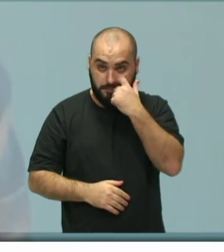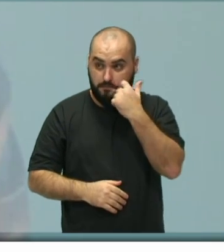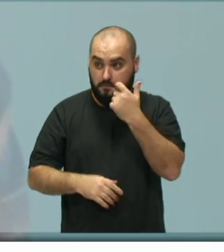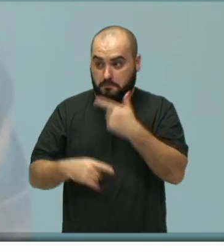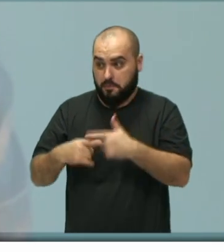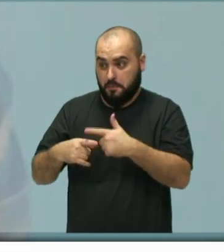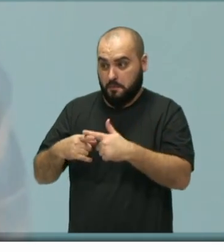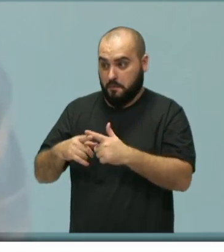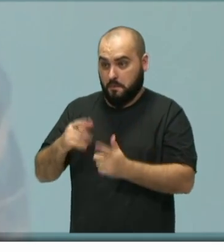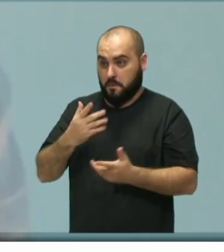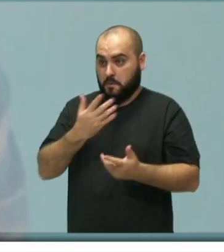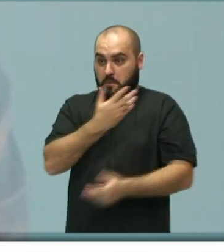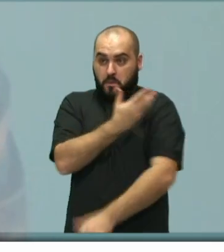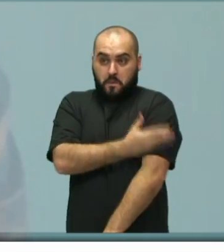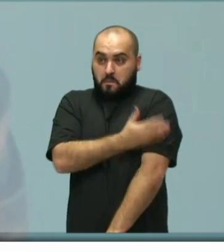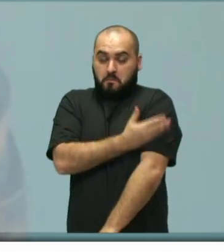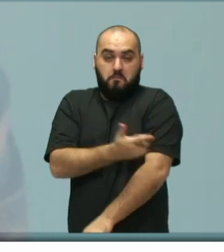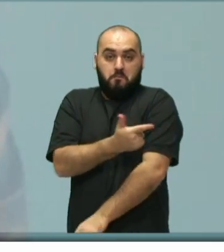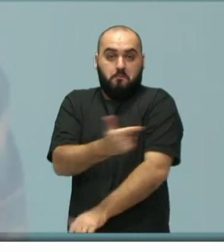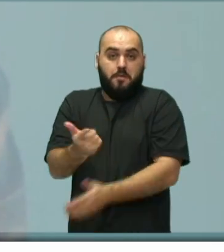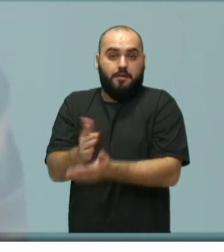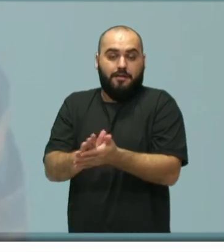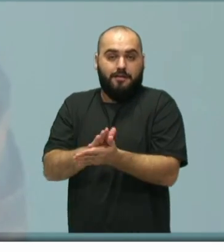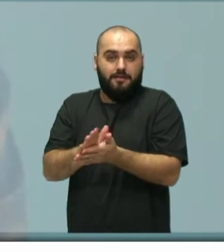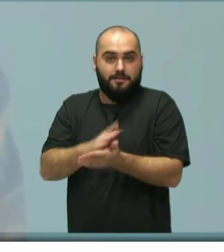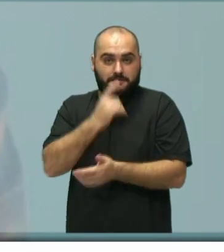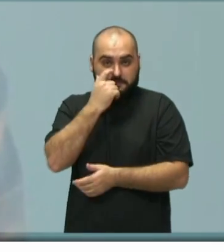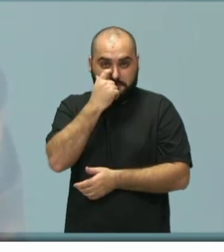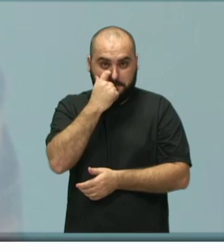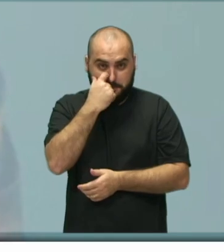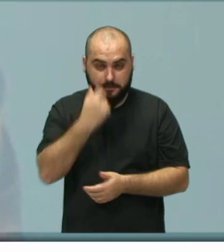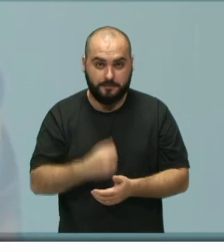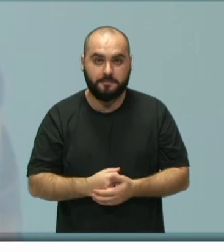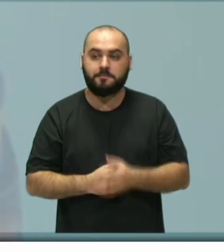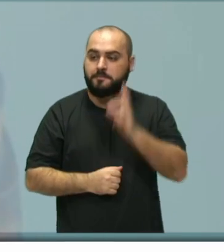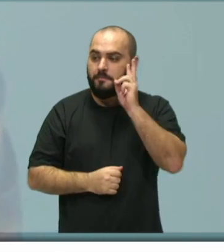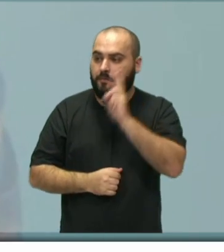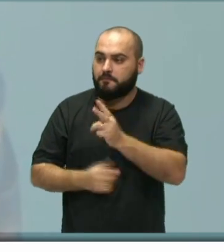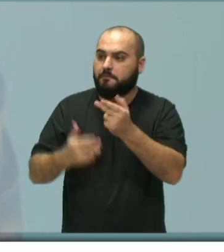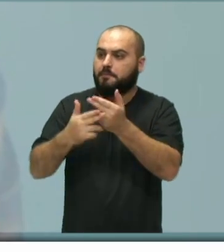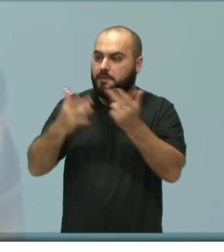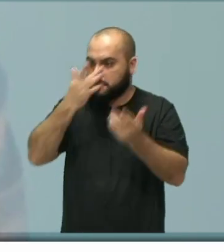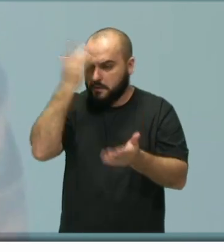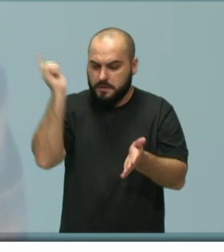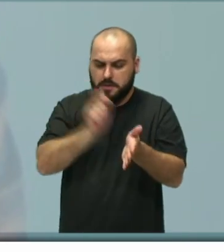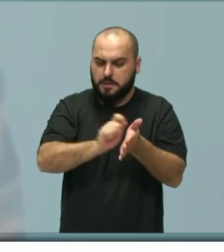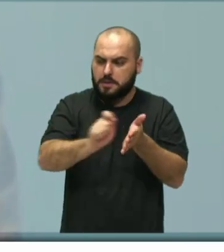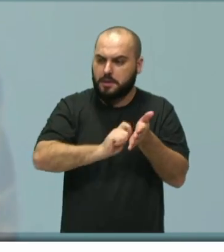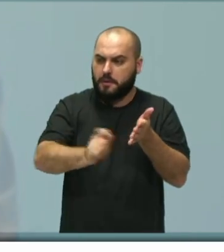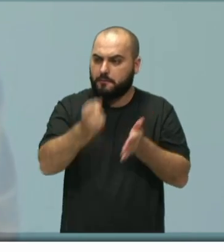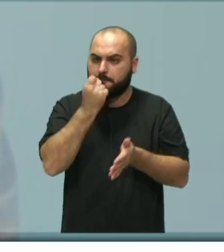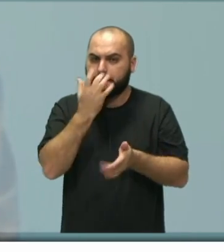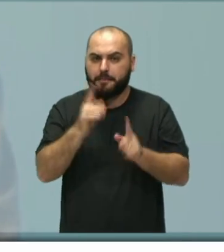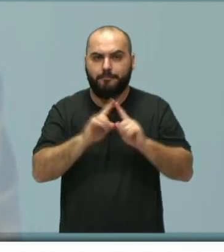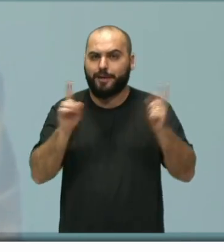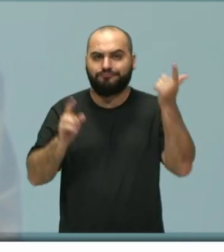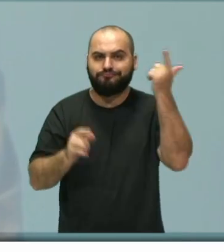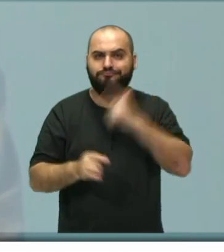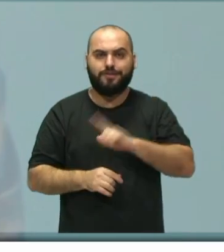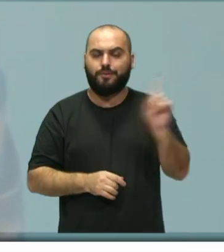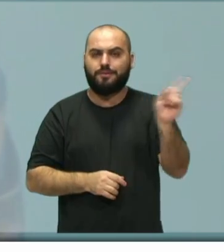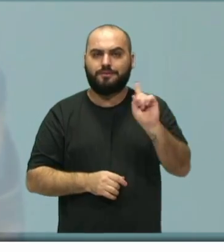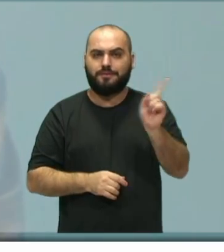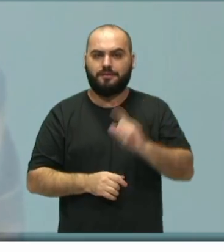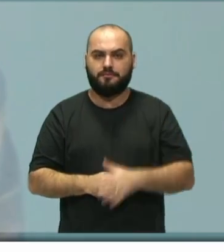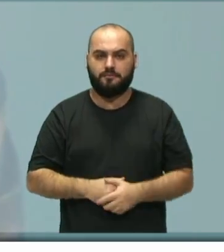fazer, a tomar essas iniciativas. Né? Eu vejo isso porque eu converso com muita gente que escreve muito bem e não dá conta.